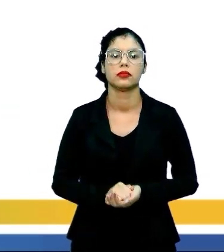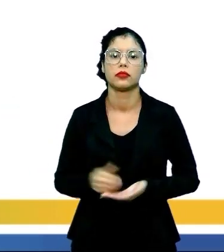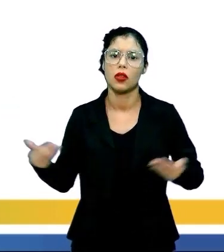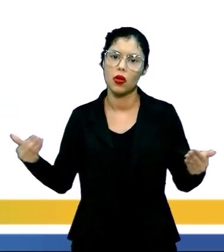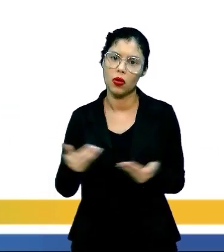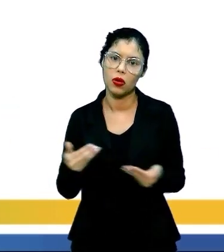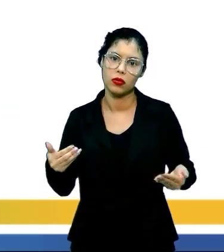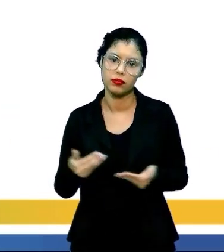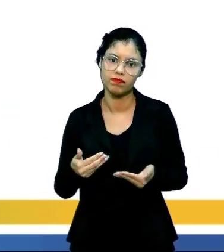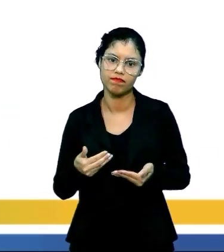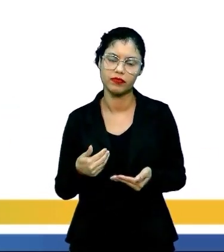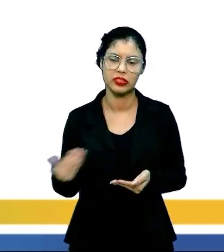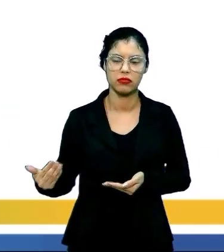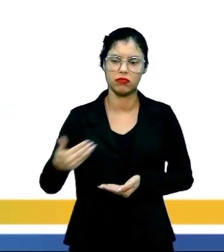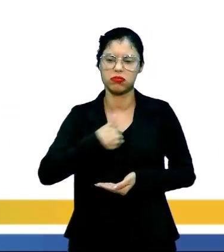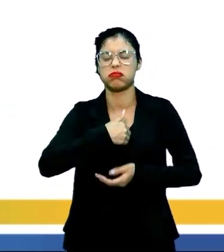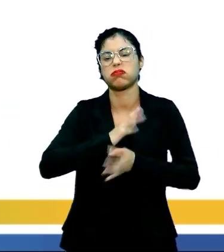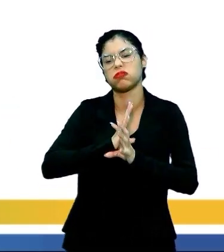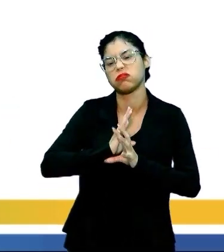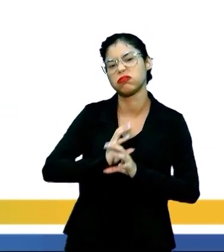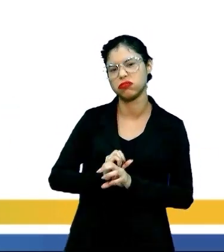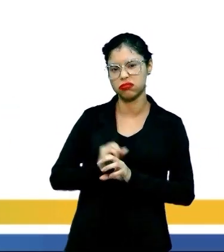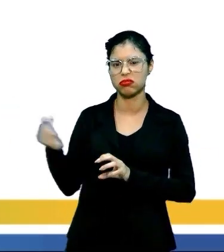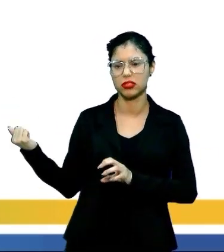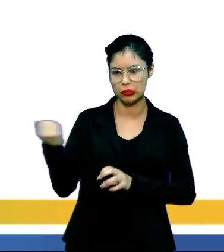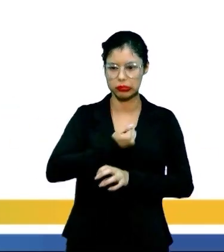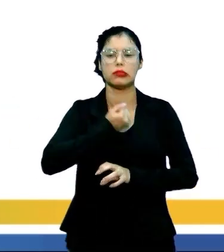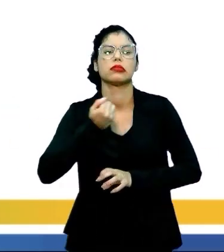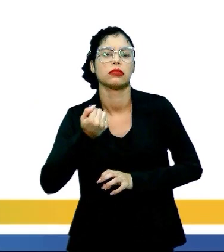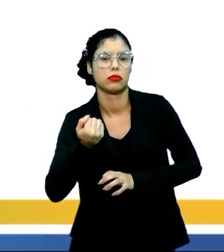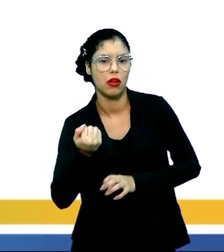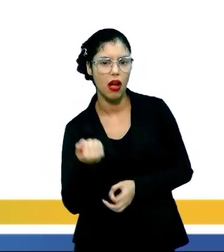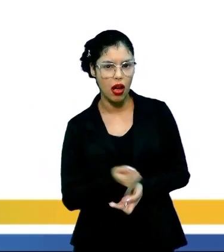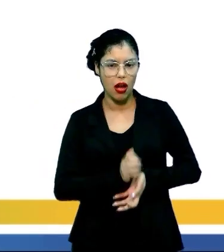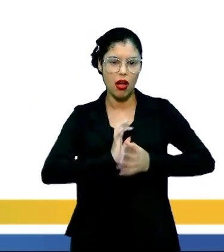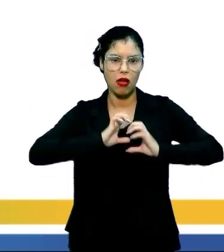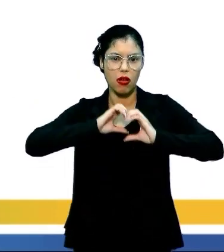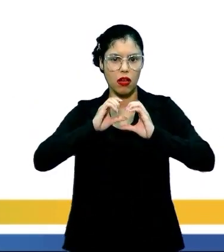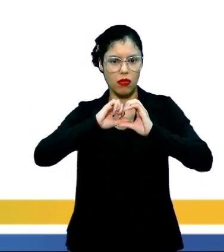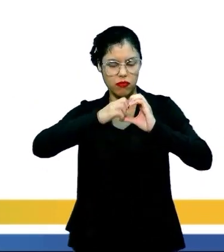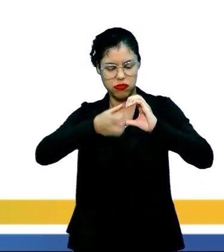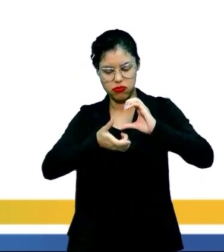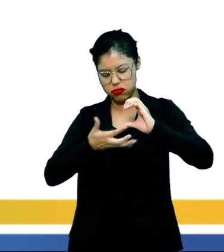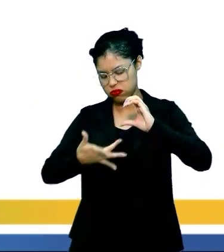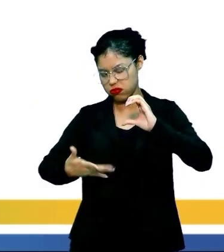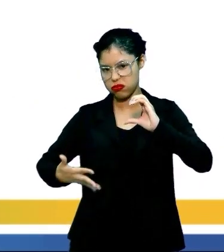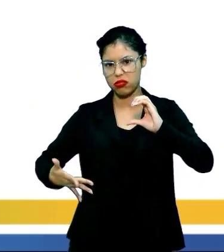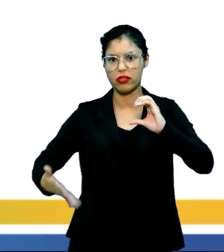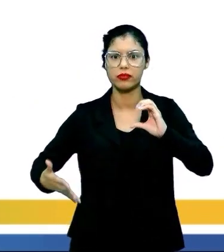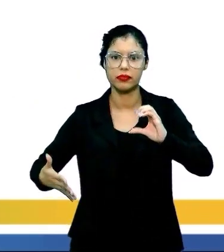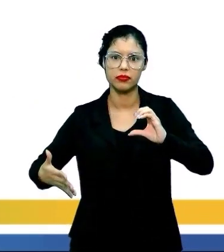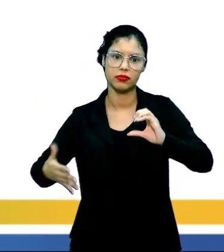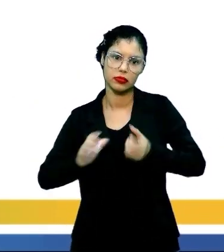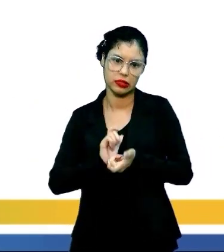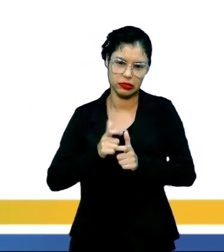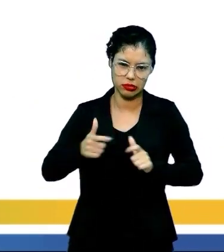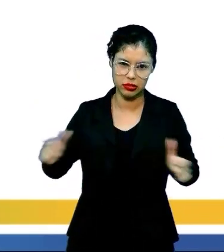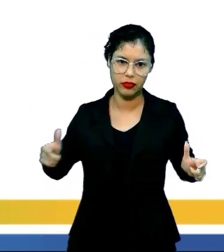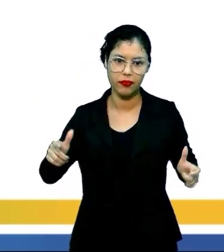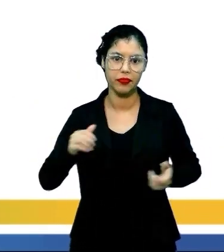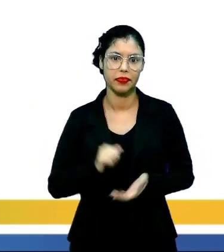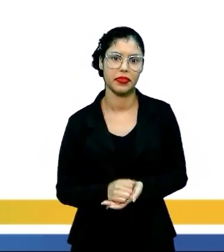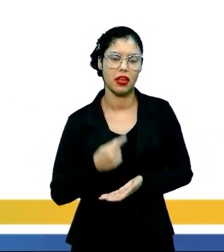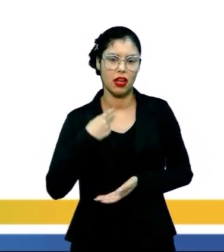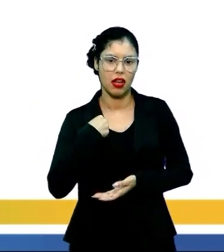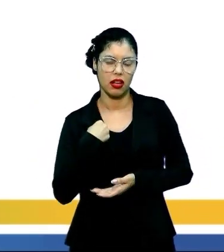assim: hoje que a mágoa me apunhala o seio e o coração me rasga atroz imensa,